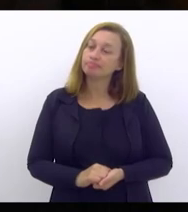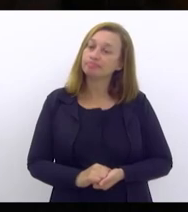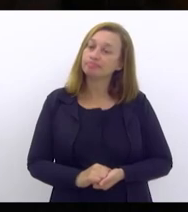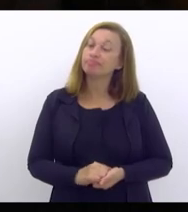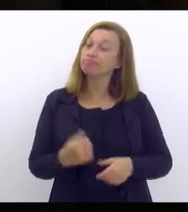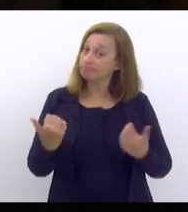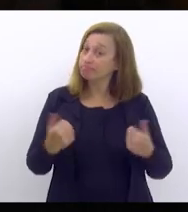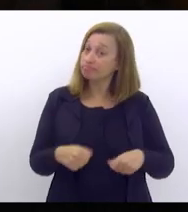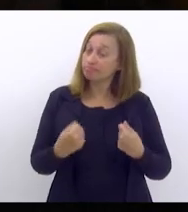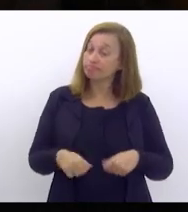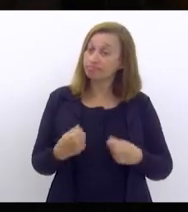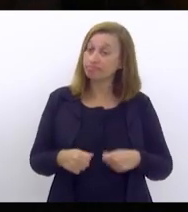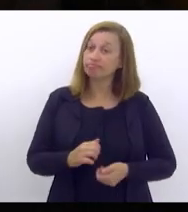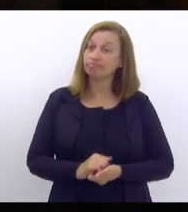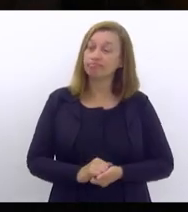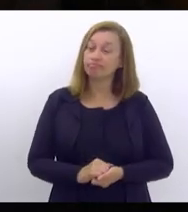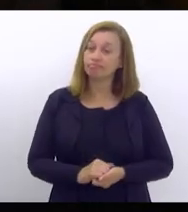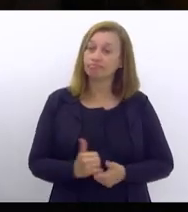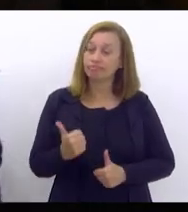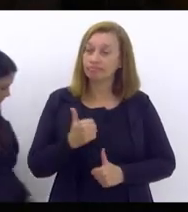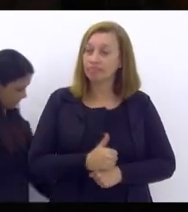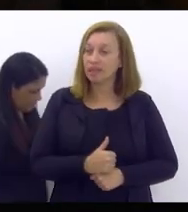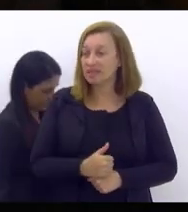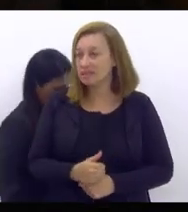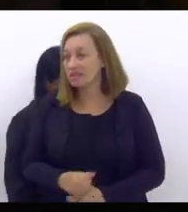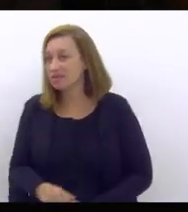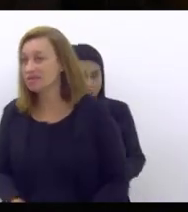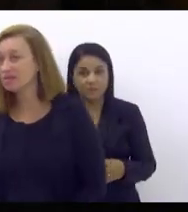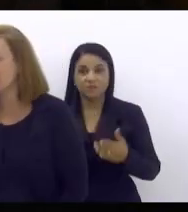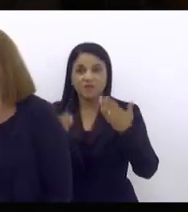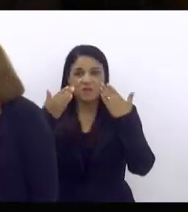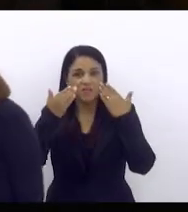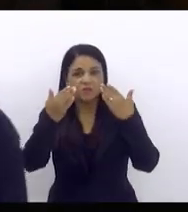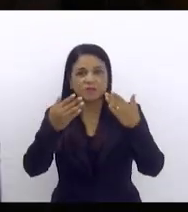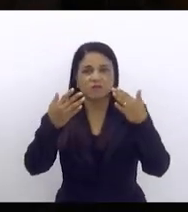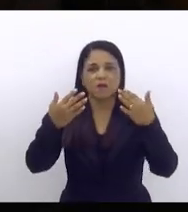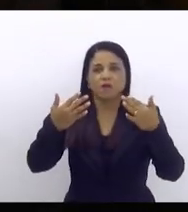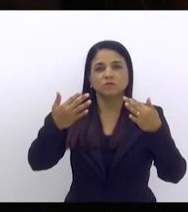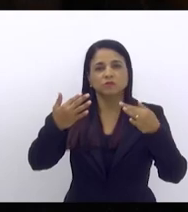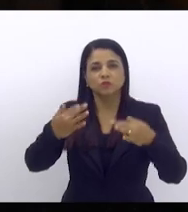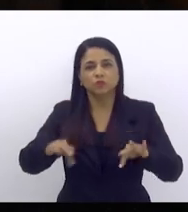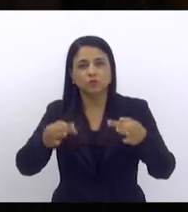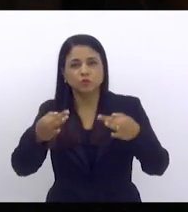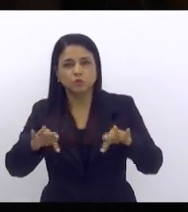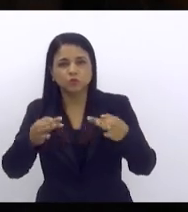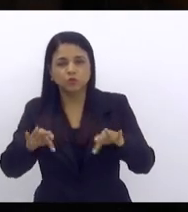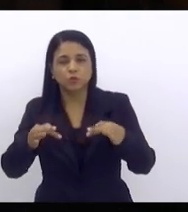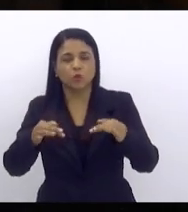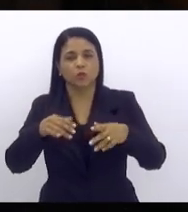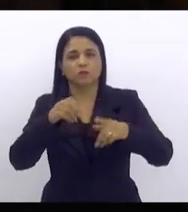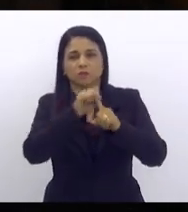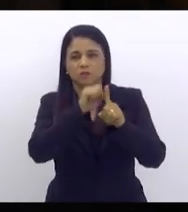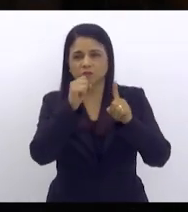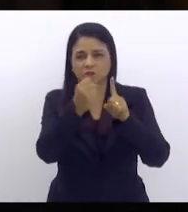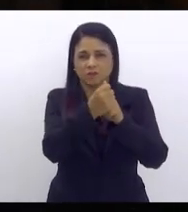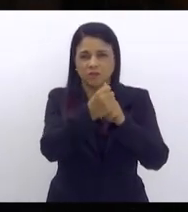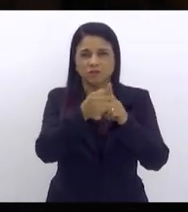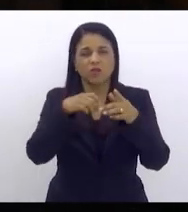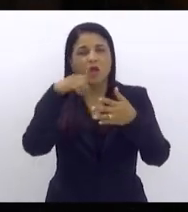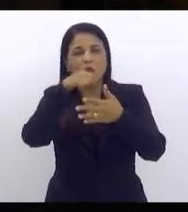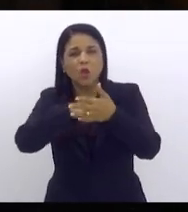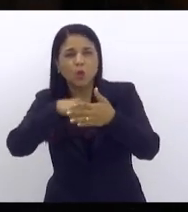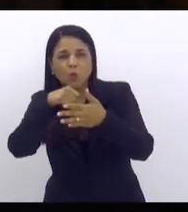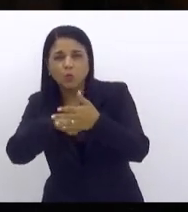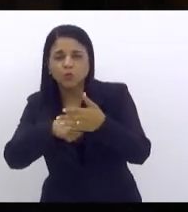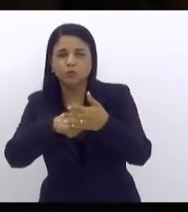eles precisam ser e expressar as dores da nossa sociedade, precisam expressar as lutas,